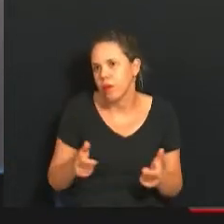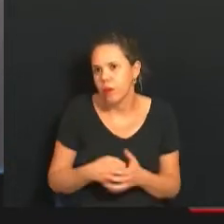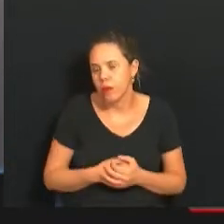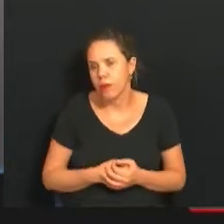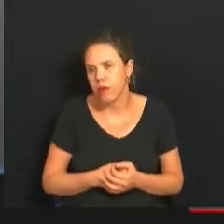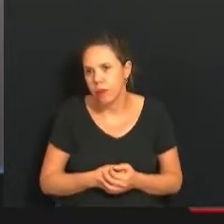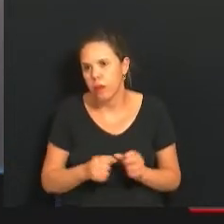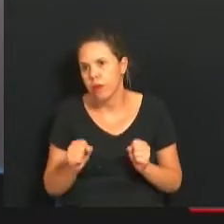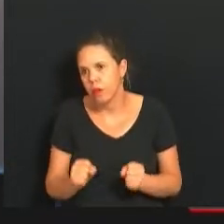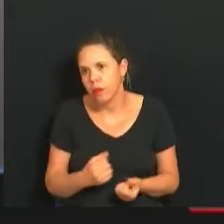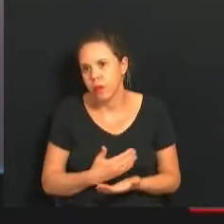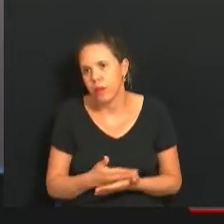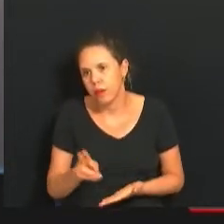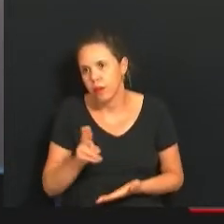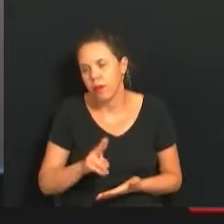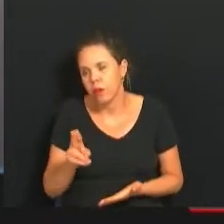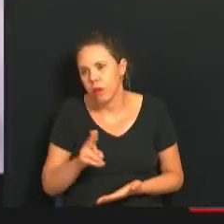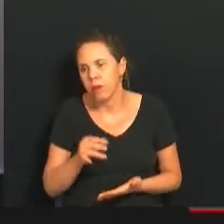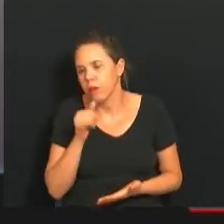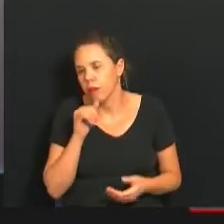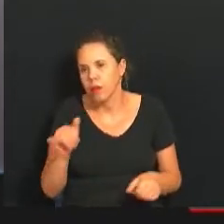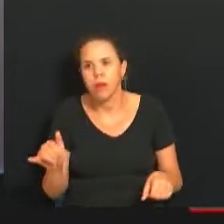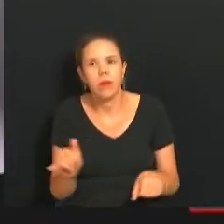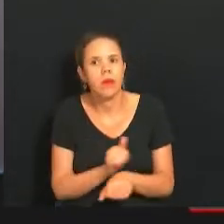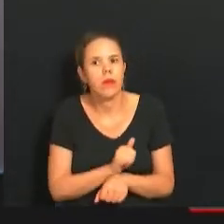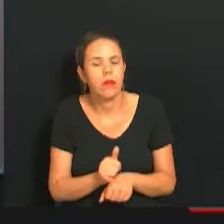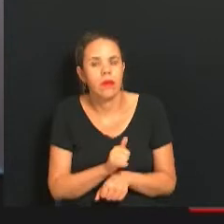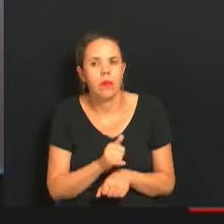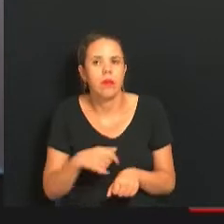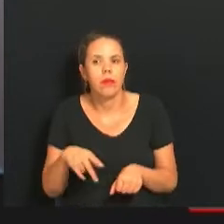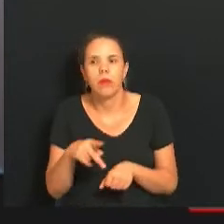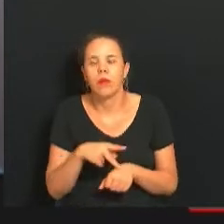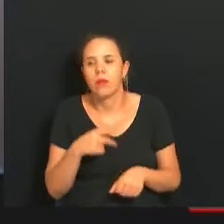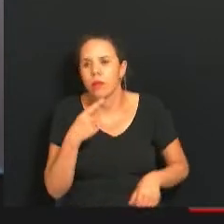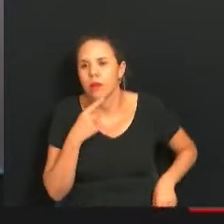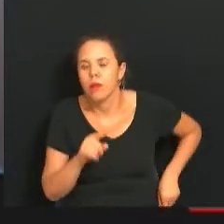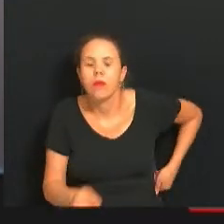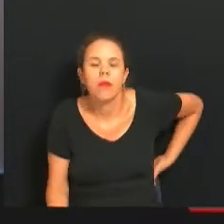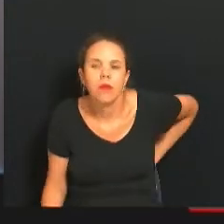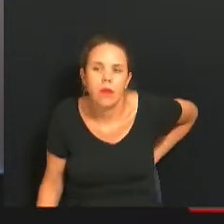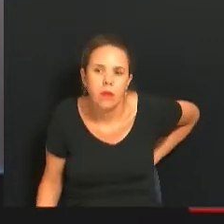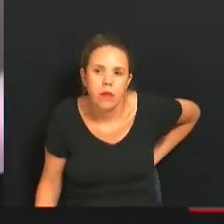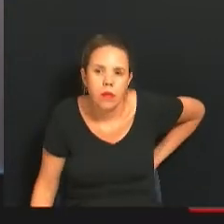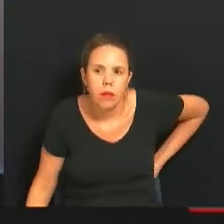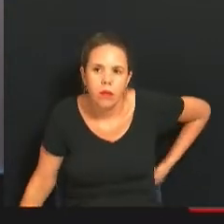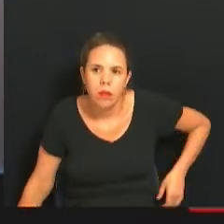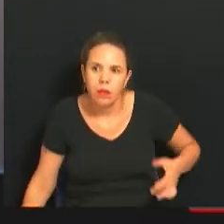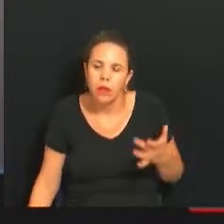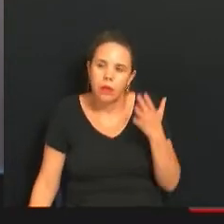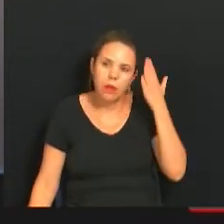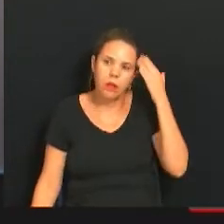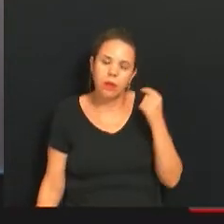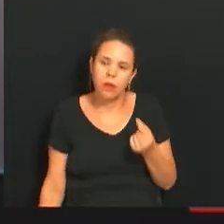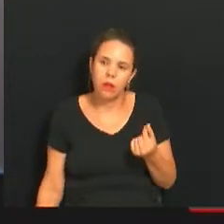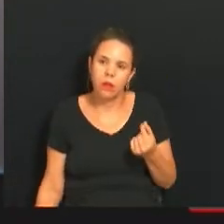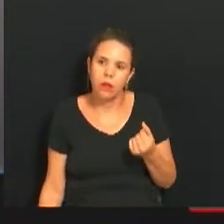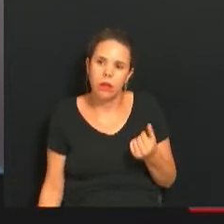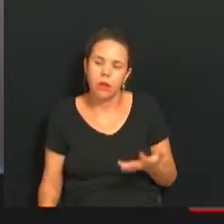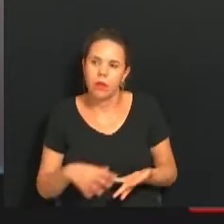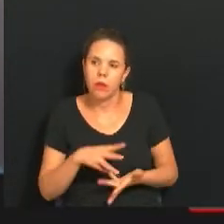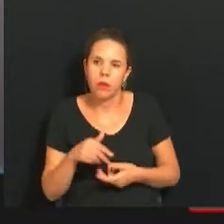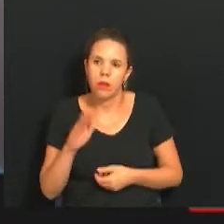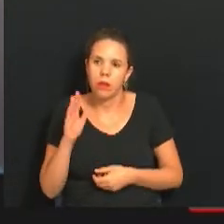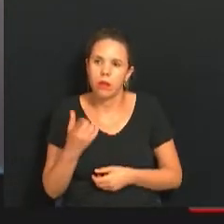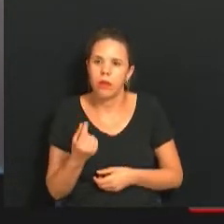pode começar a ser usado como demandado pela Rússia como meio de pagamento. E a gente sabe que o mercado financeiro mundial tem mais